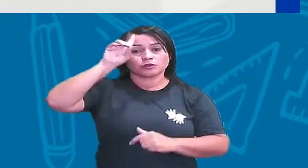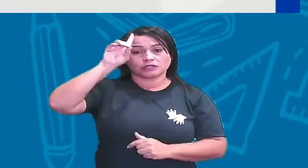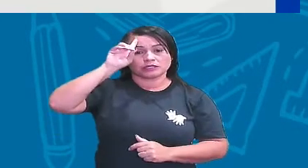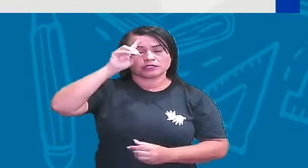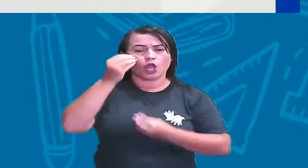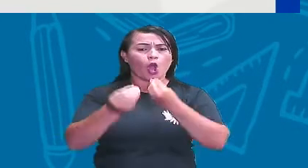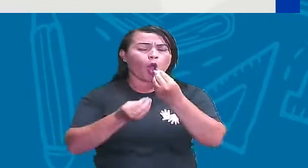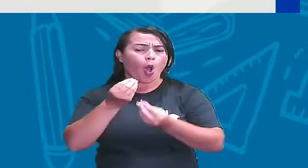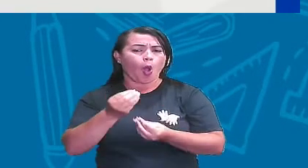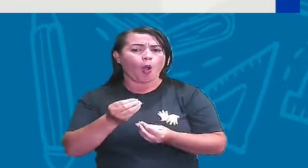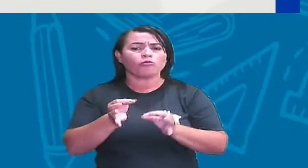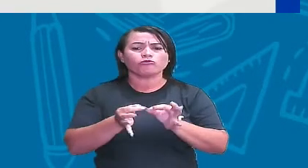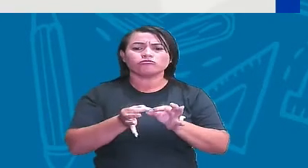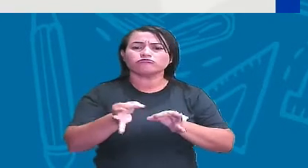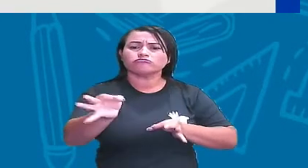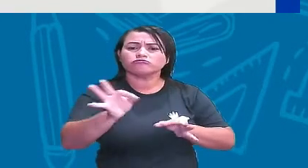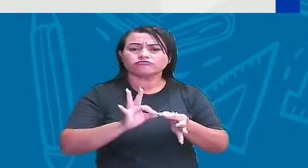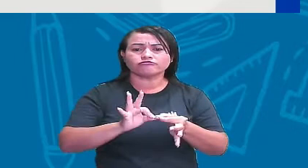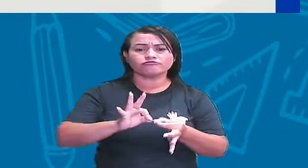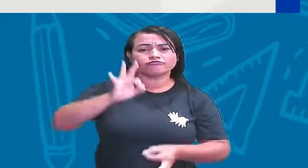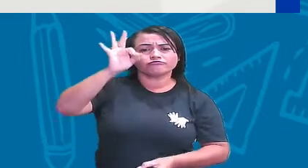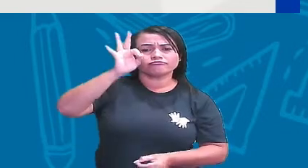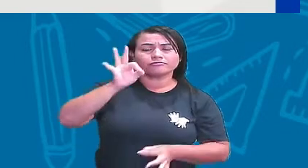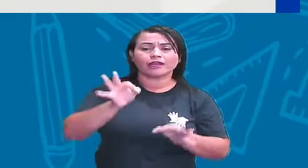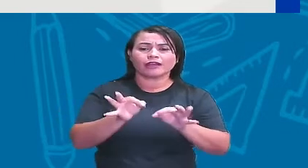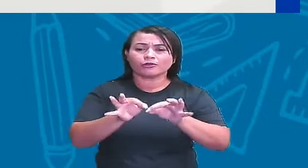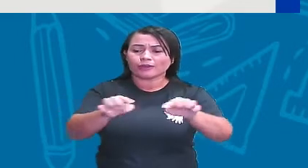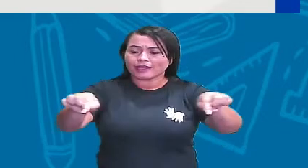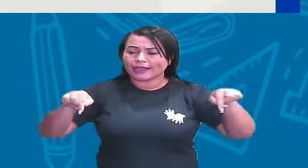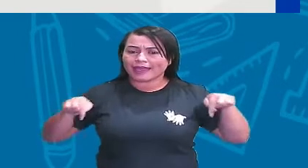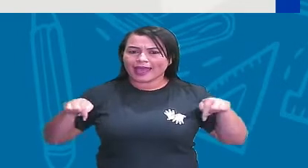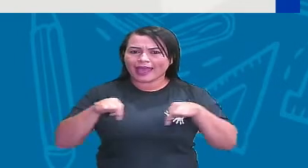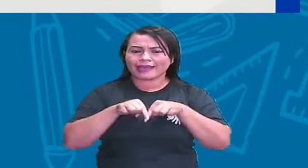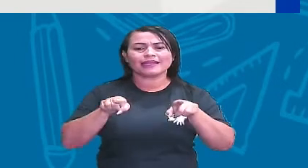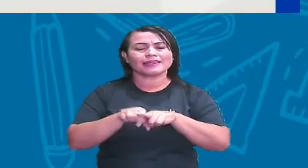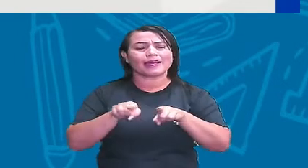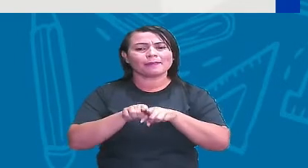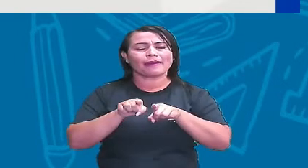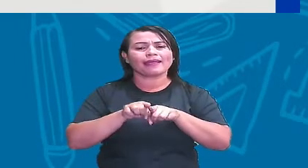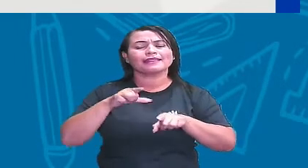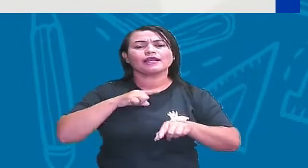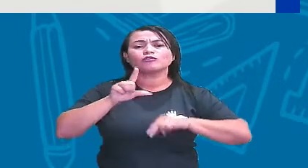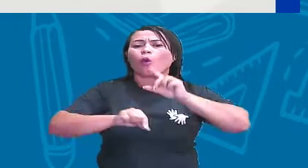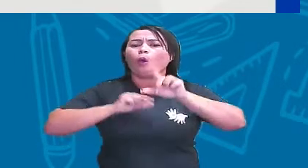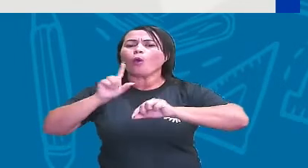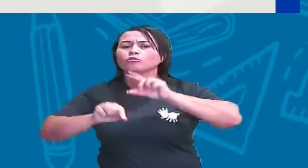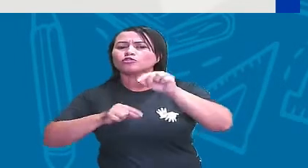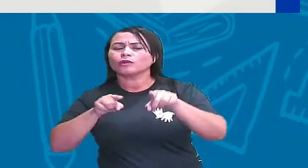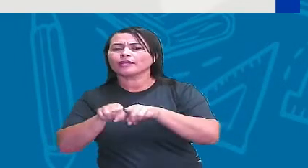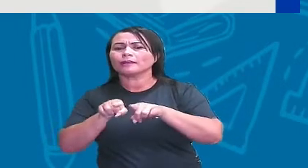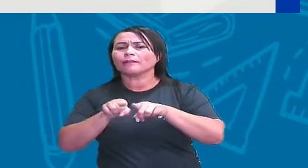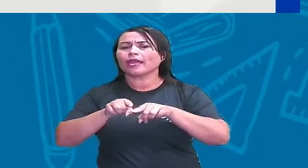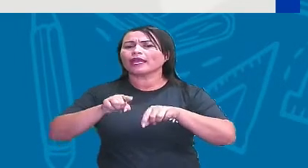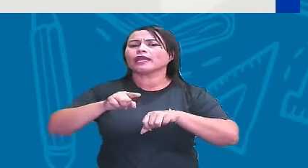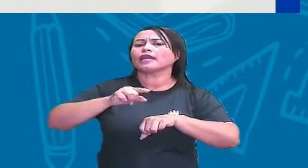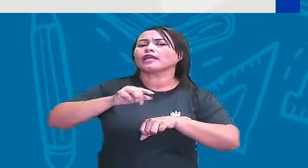usando unidades de medida de comprimento e área, seleção do tipo adequado de unidade de medida,